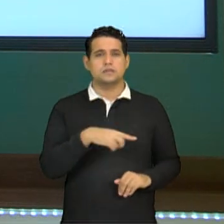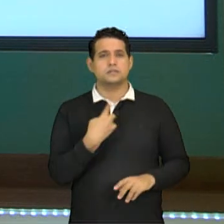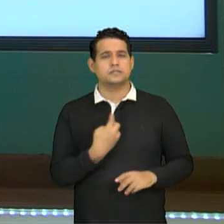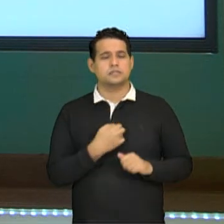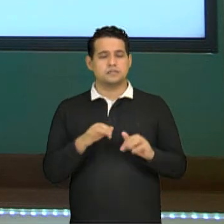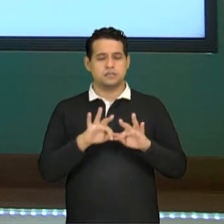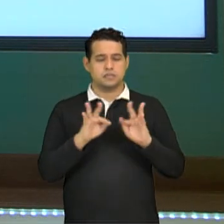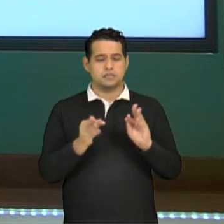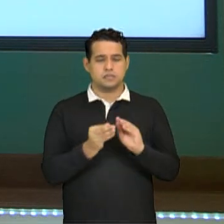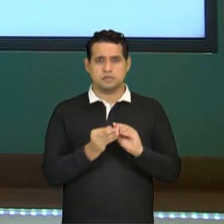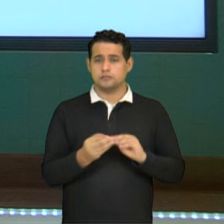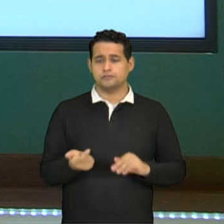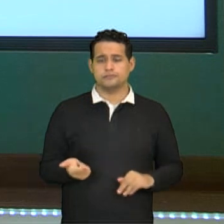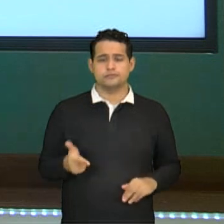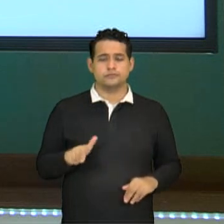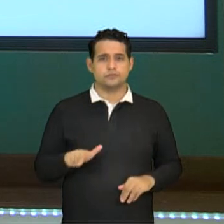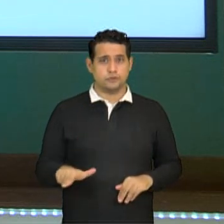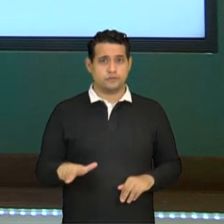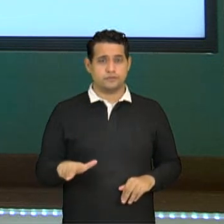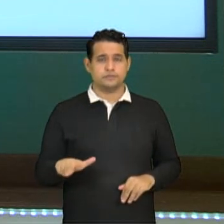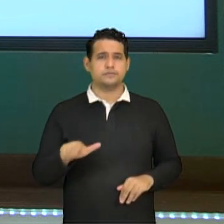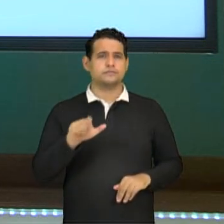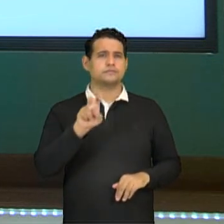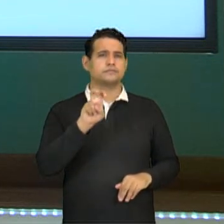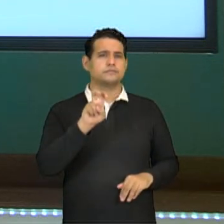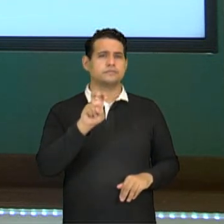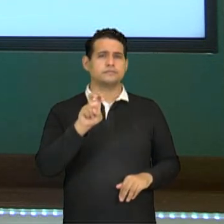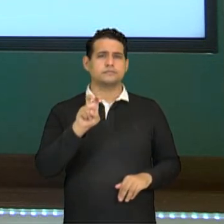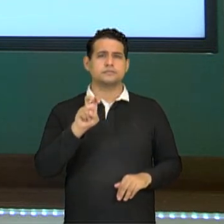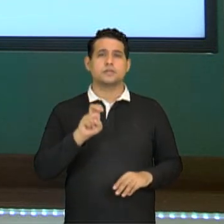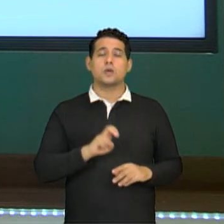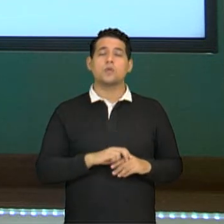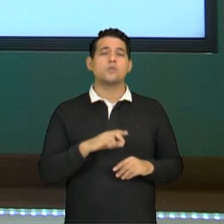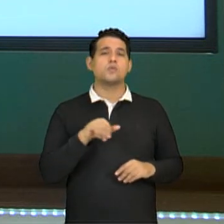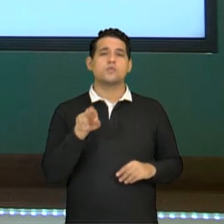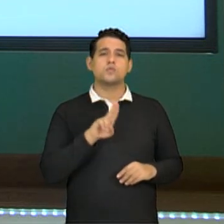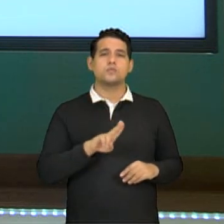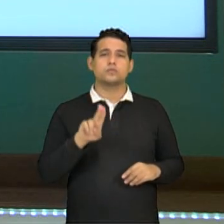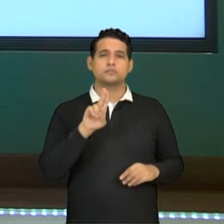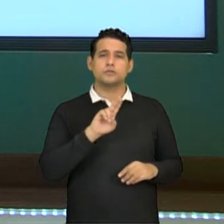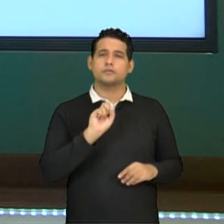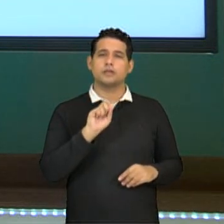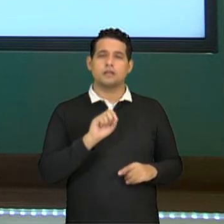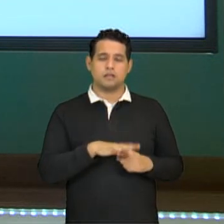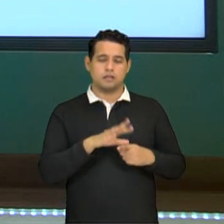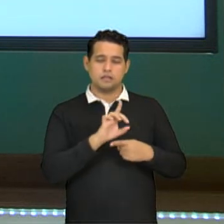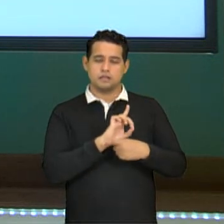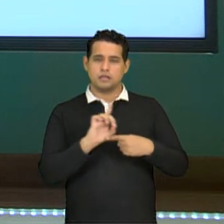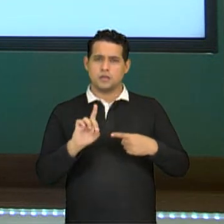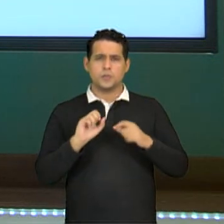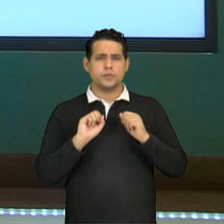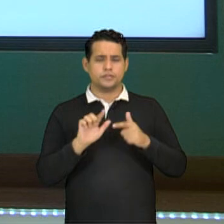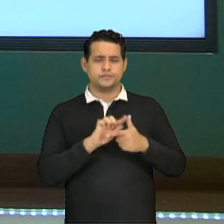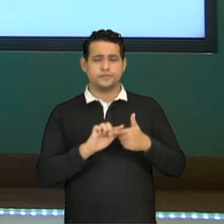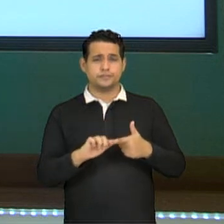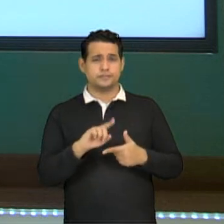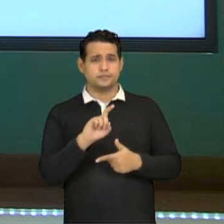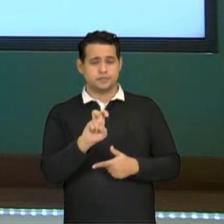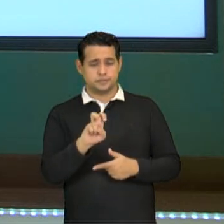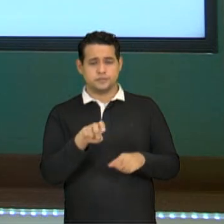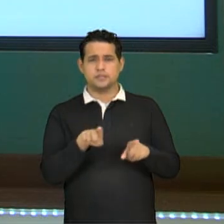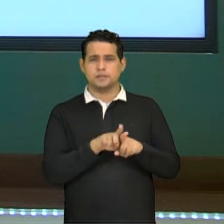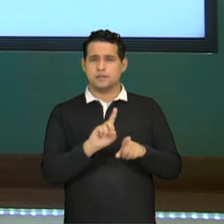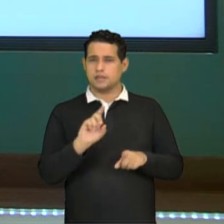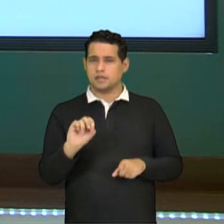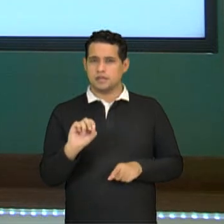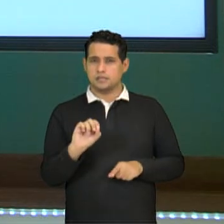poderia simplificar novamente esse 5 com o denominador da fração. Nós poderíamos dividir 5 e 10